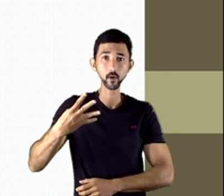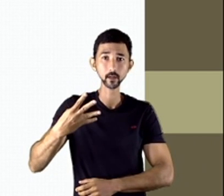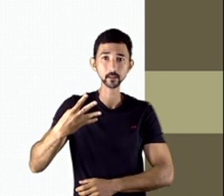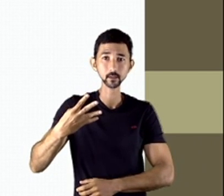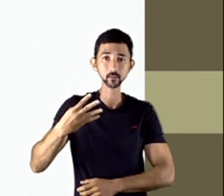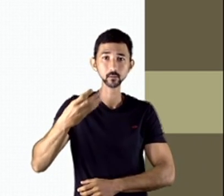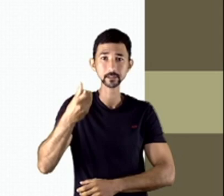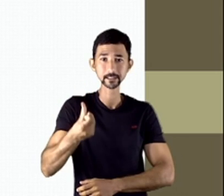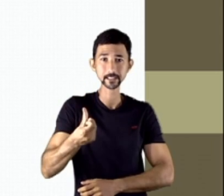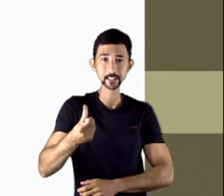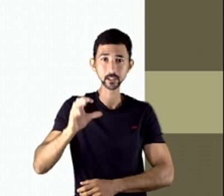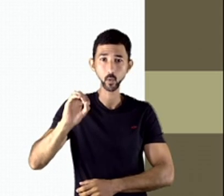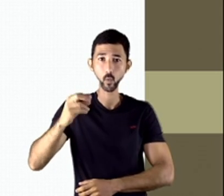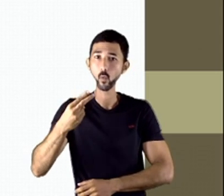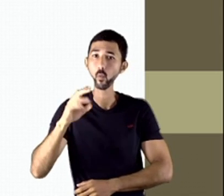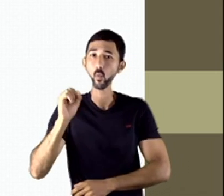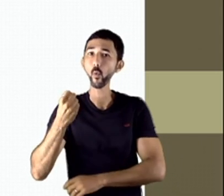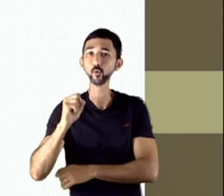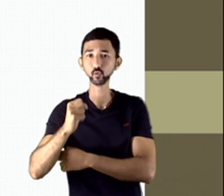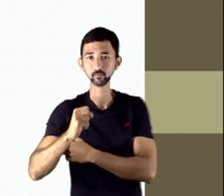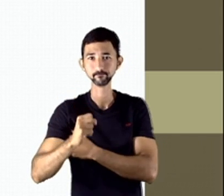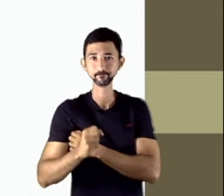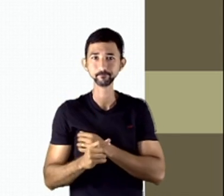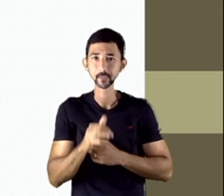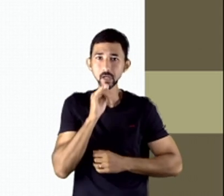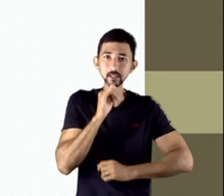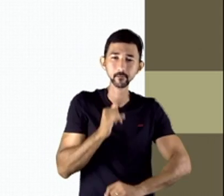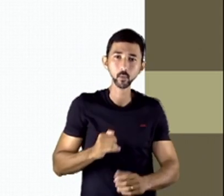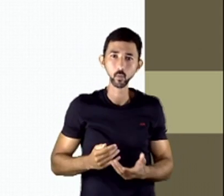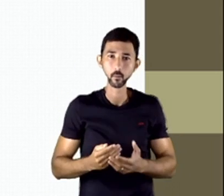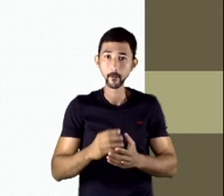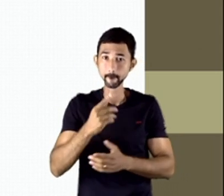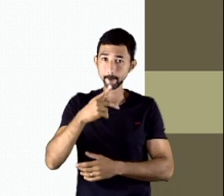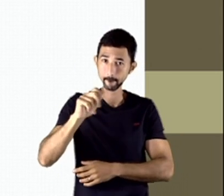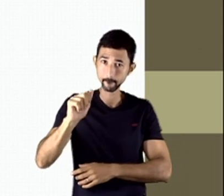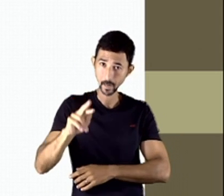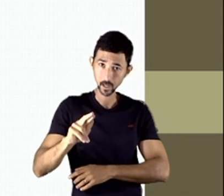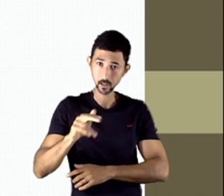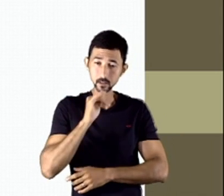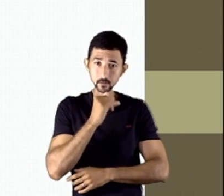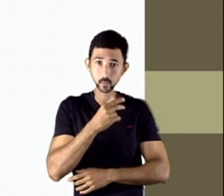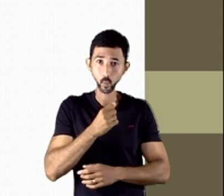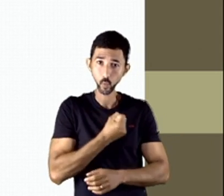4, 6 ou 8. Ou seja, quando ele é par. Se ele for